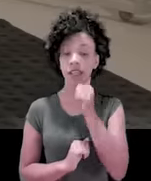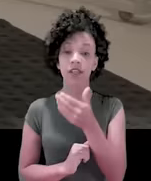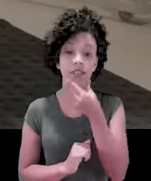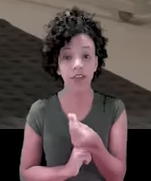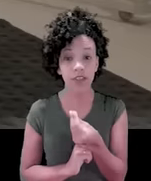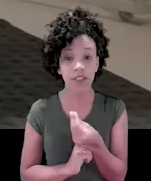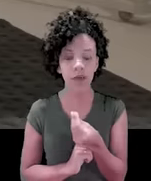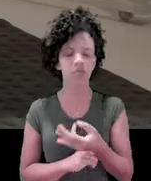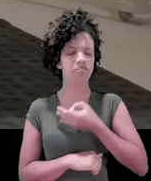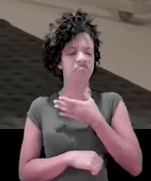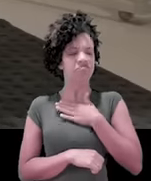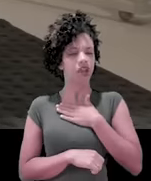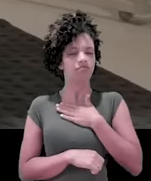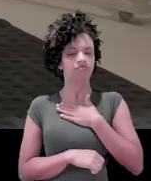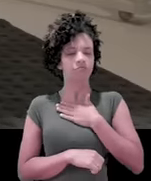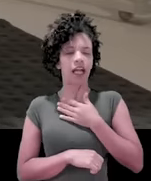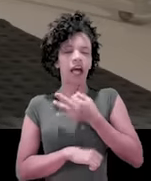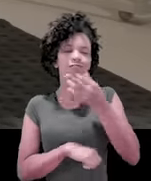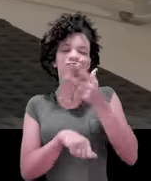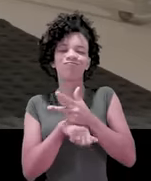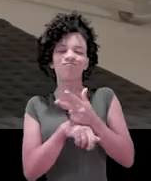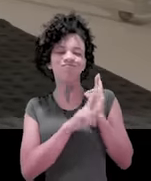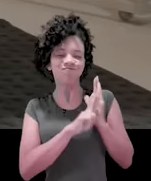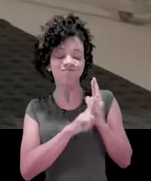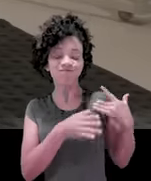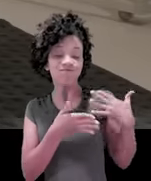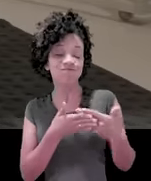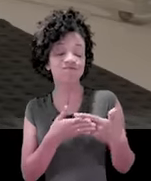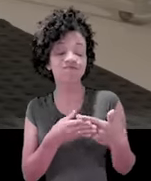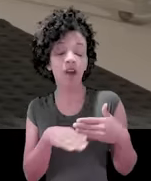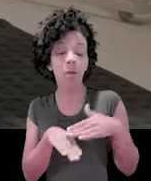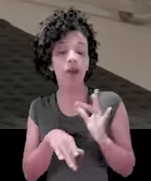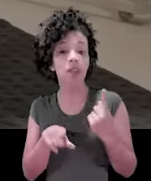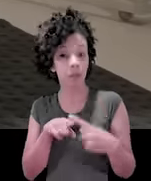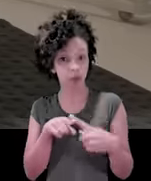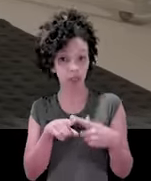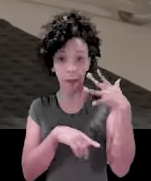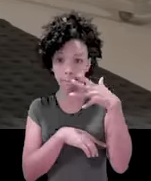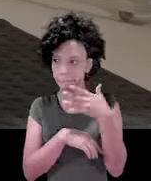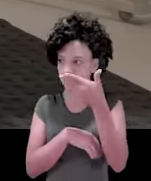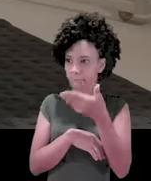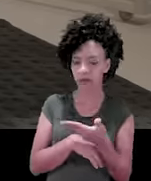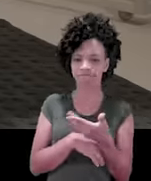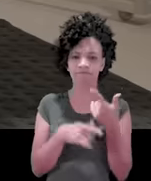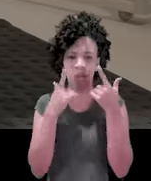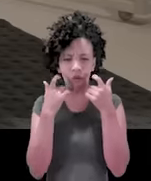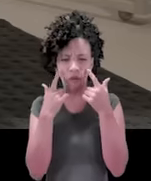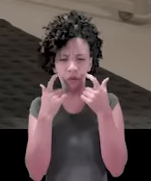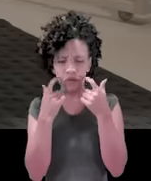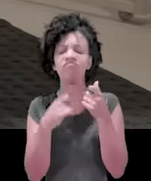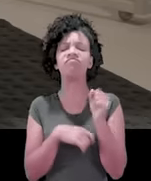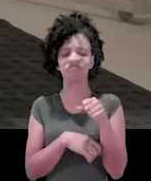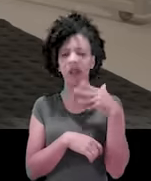Olá senhoras e senhores Na minha opinião um dos artifícios mais para todos os tempos eu te falar porque Cara eu vi aparência desse cara eu chorei na